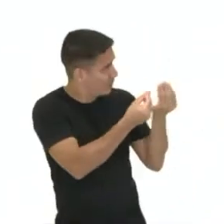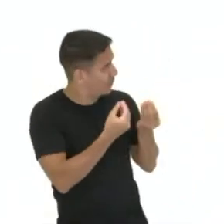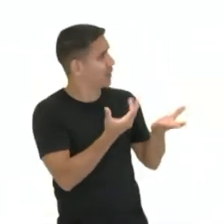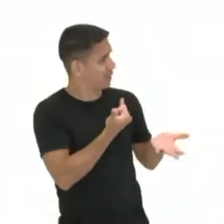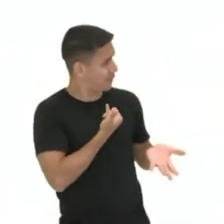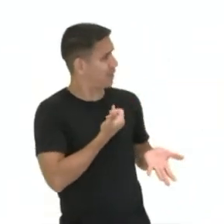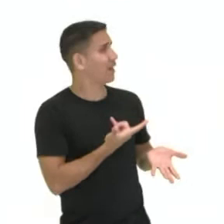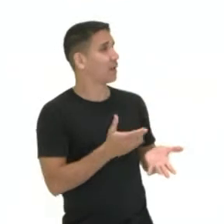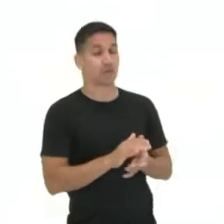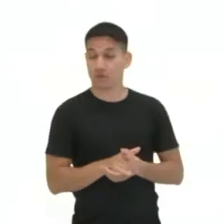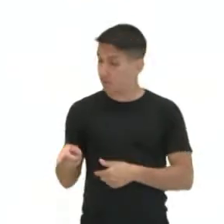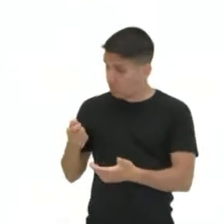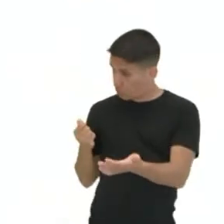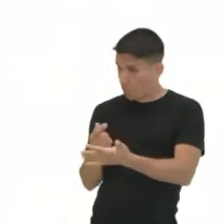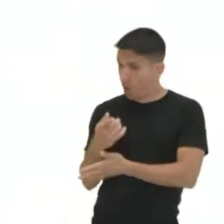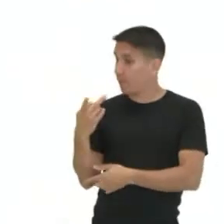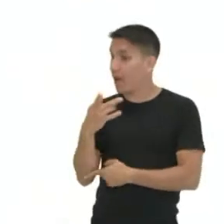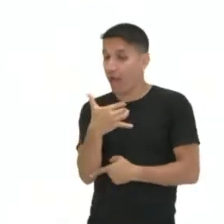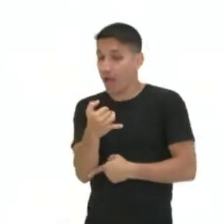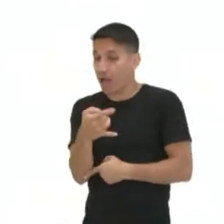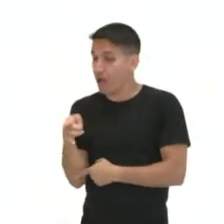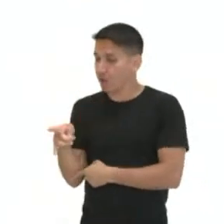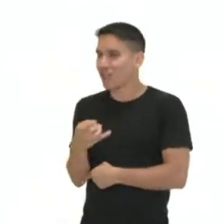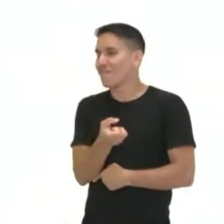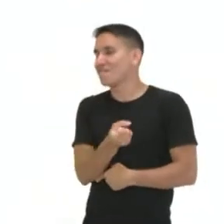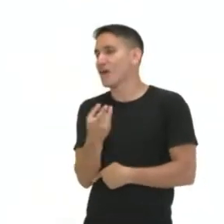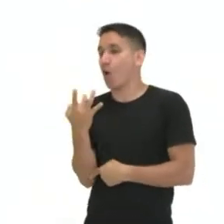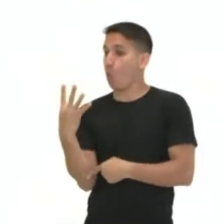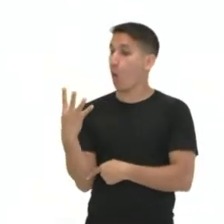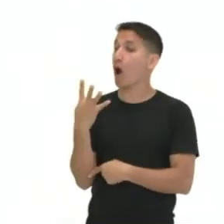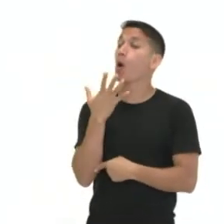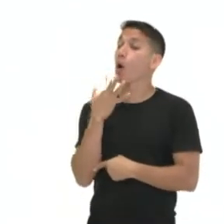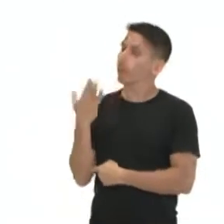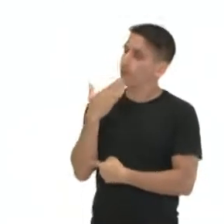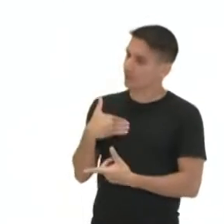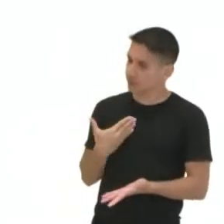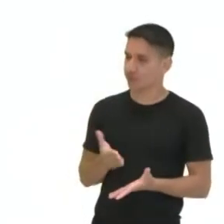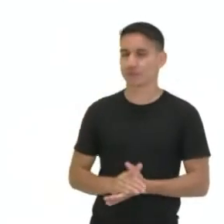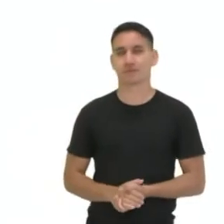Você pode comprar aquela caneta com 4 cores que me pediu.